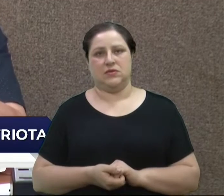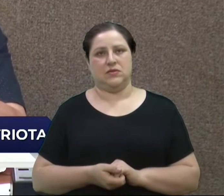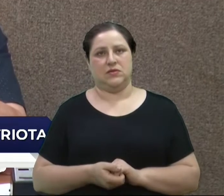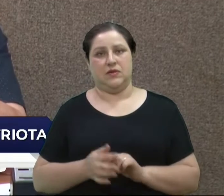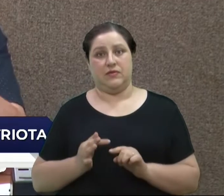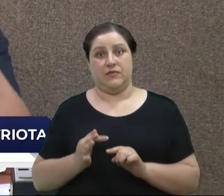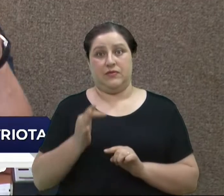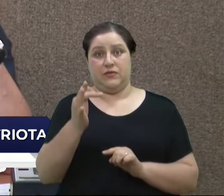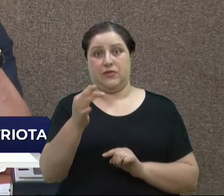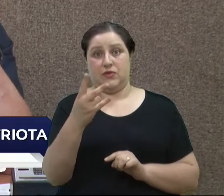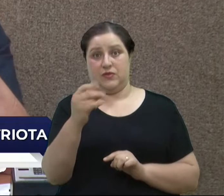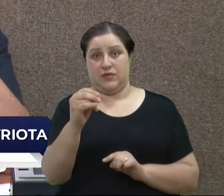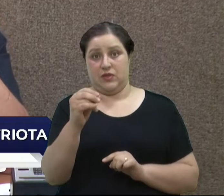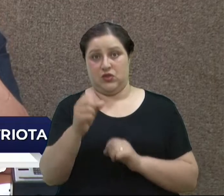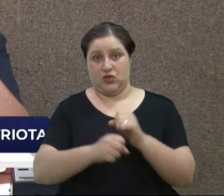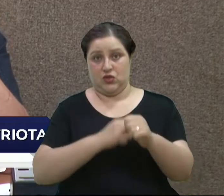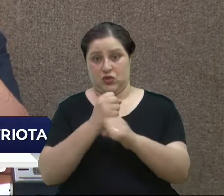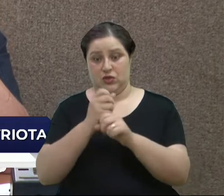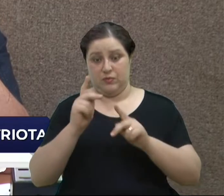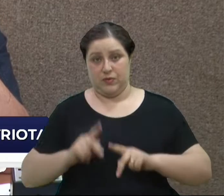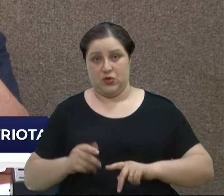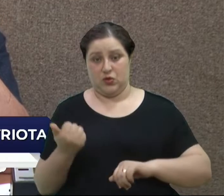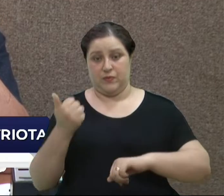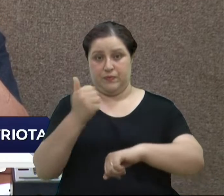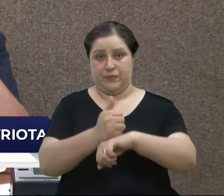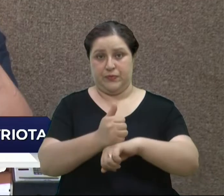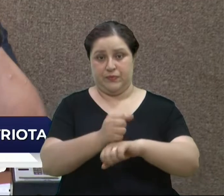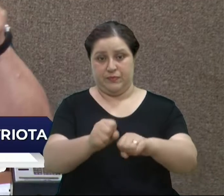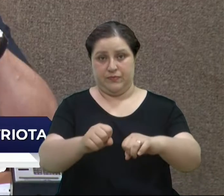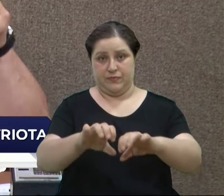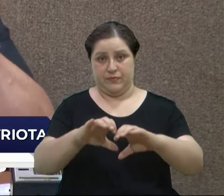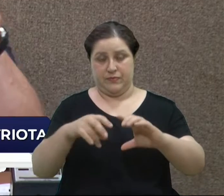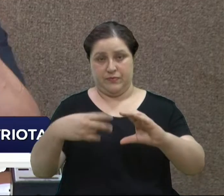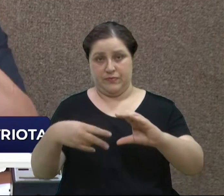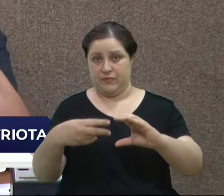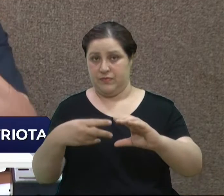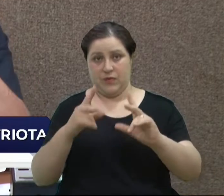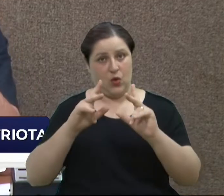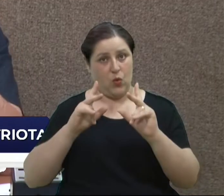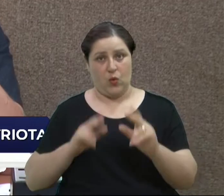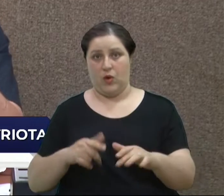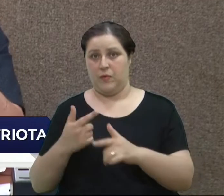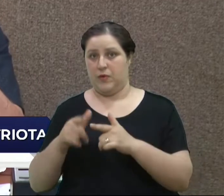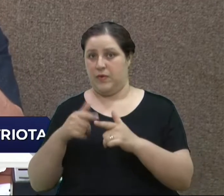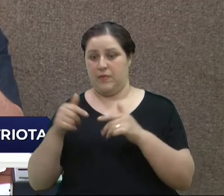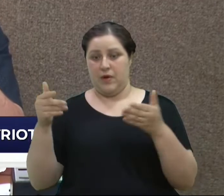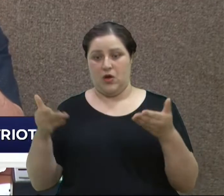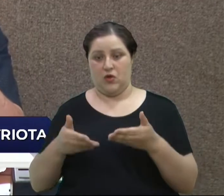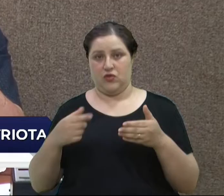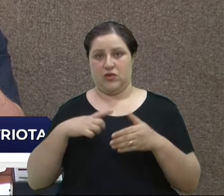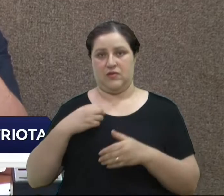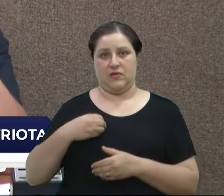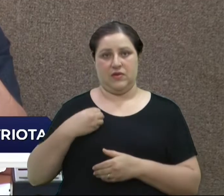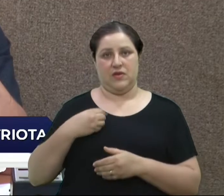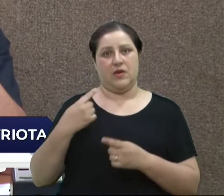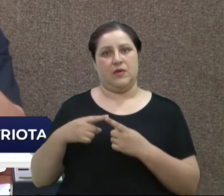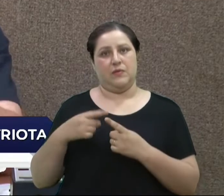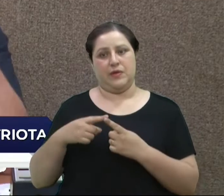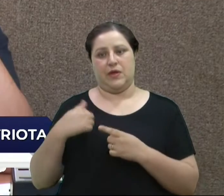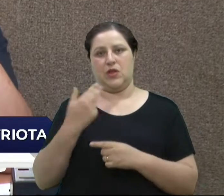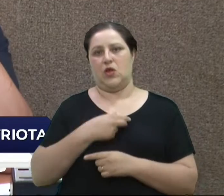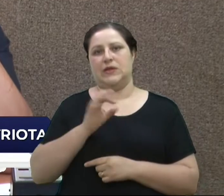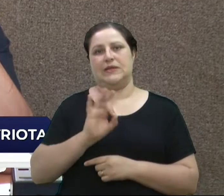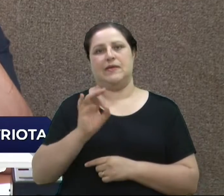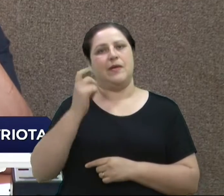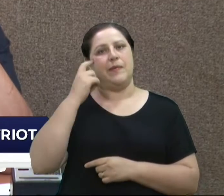anos, aqueles que estiverem aqui sentados vão estar enfrentando o mesmo problema que nós estamos enfrentando nós hoje. Por quê? Porque nós não